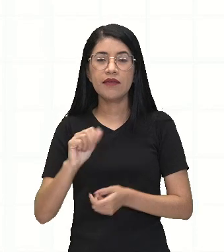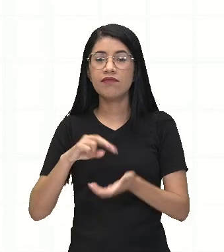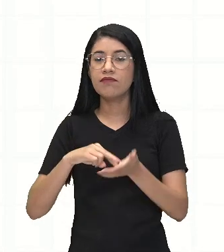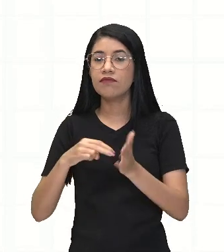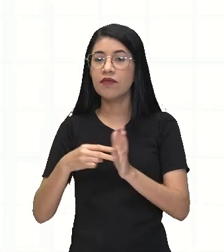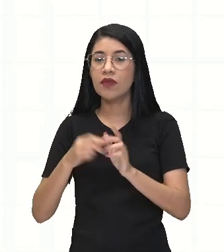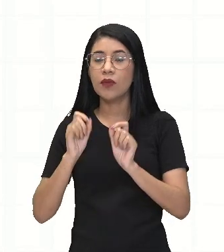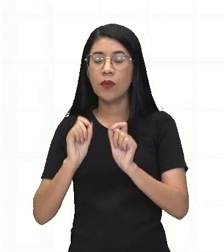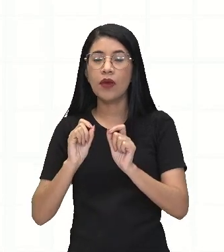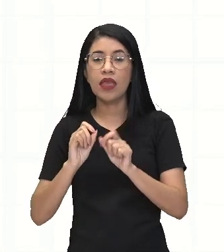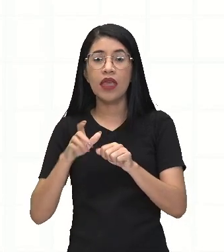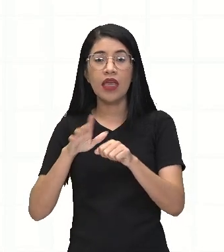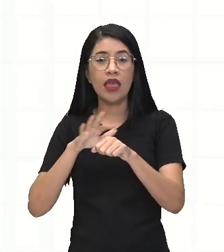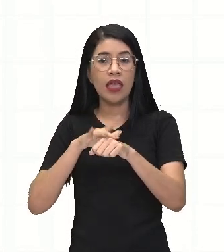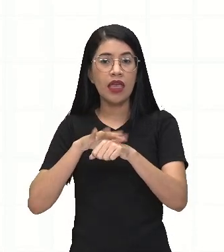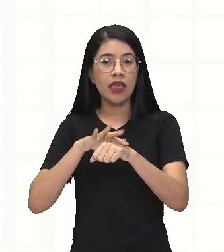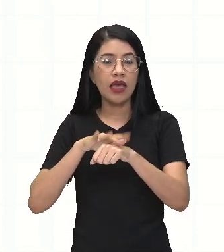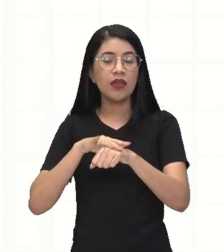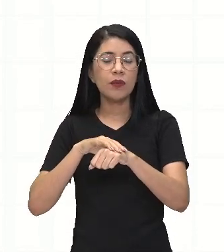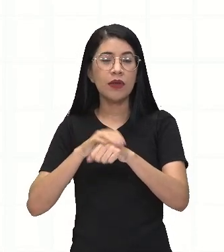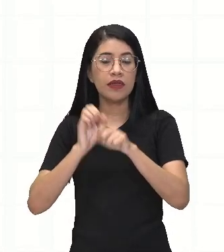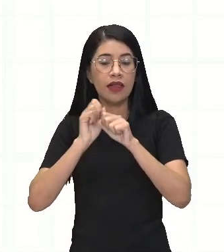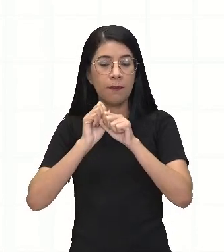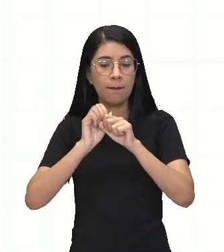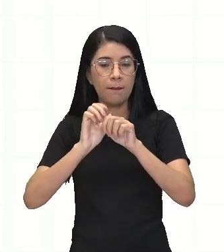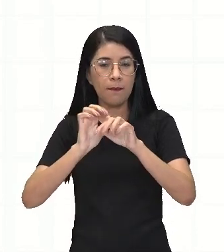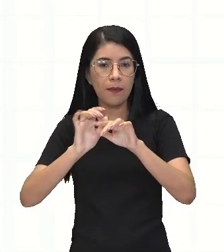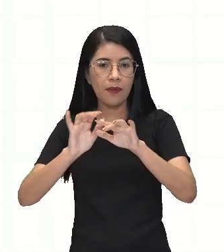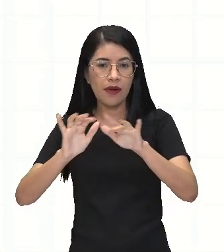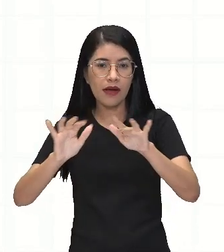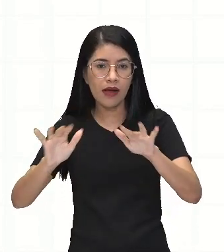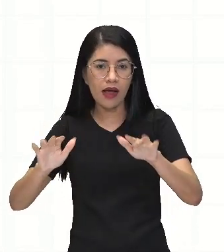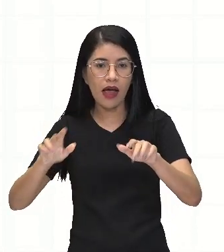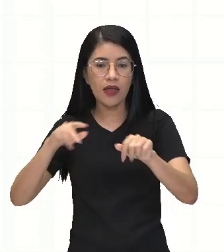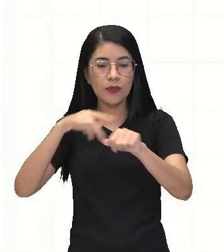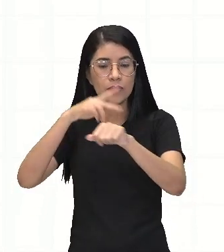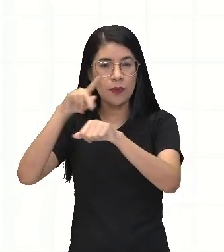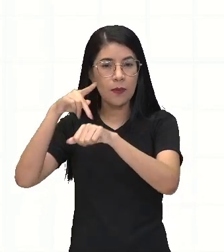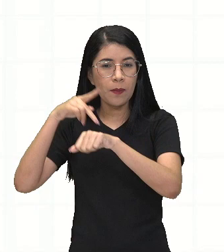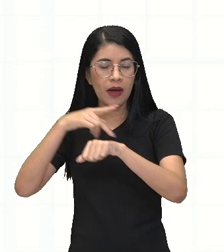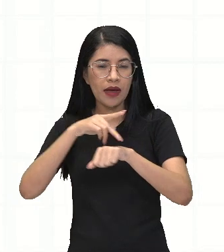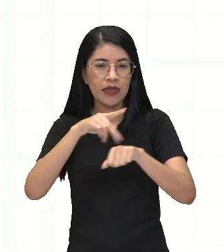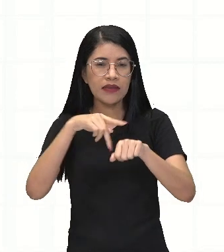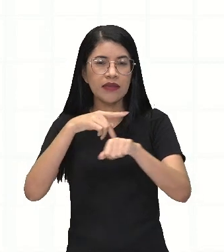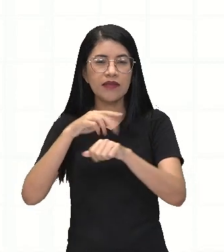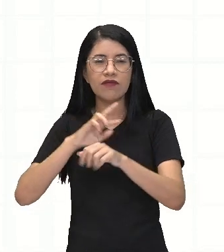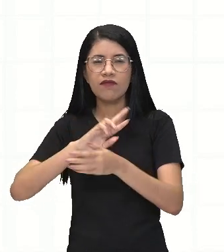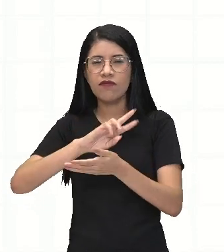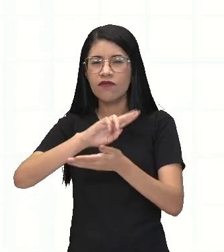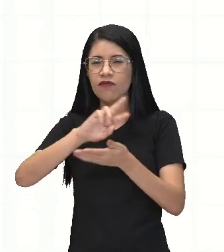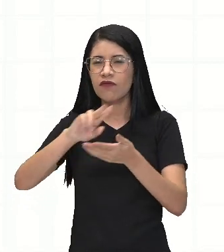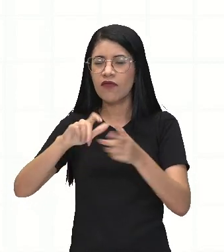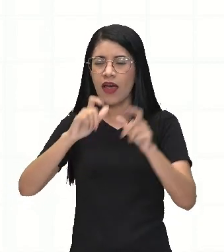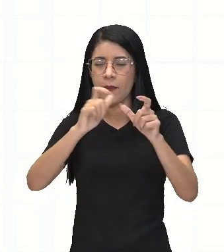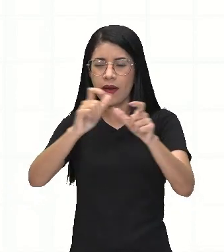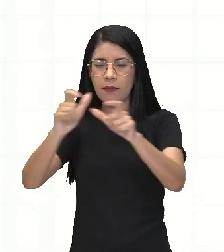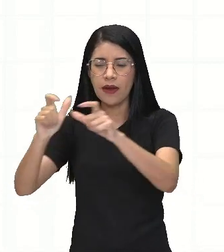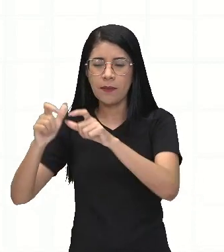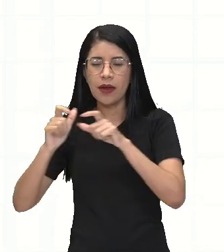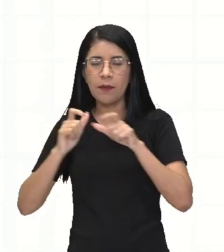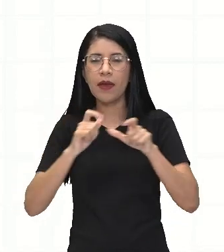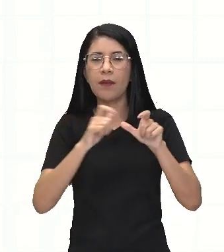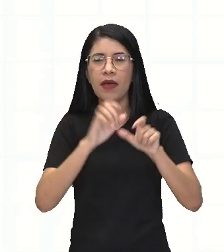pode se espalhar, sabe, por vários países, vários continentes,